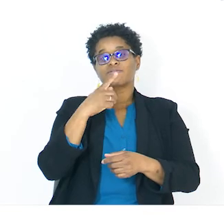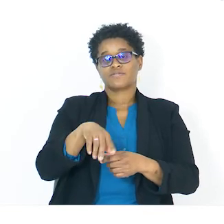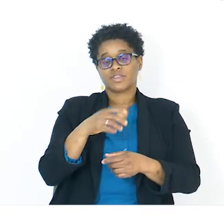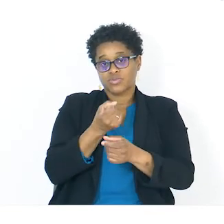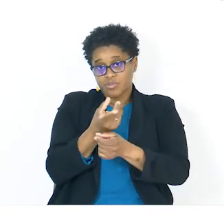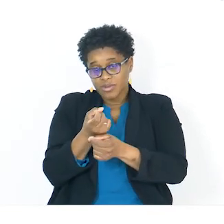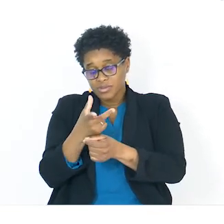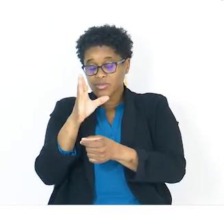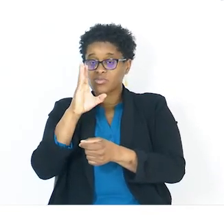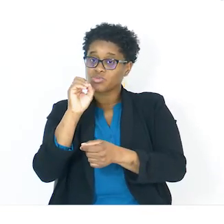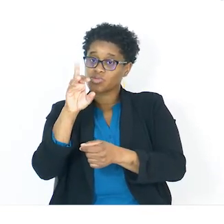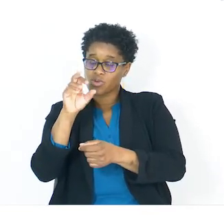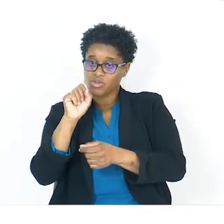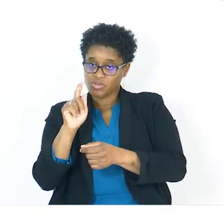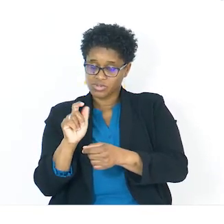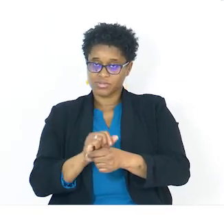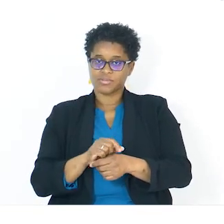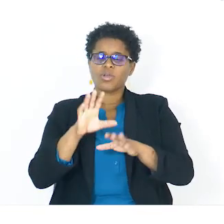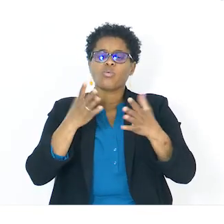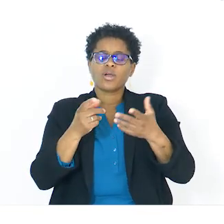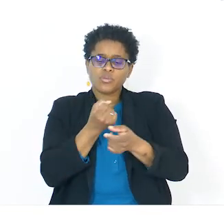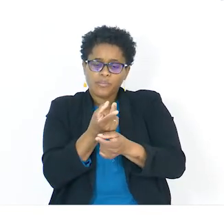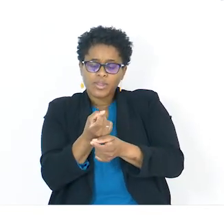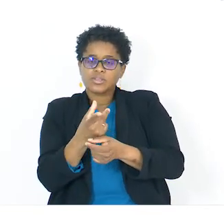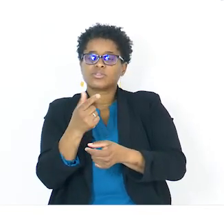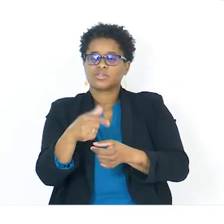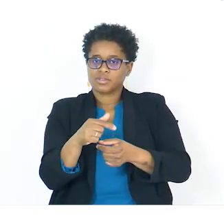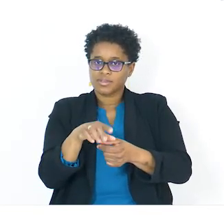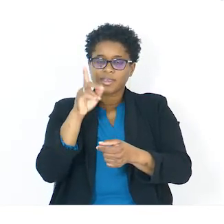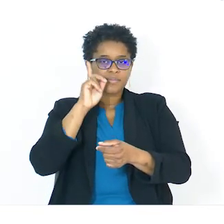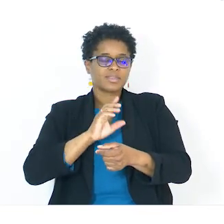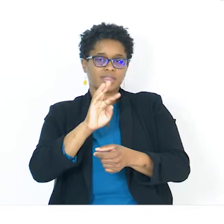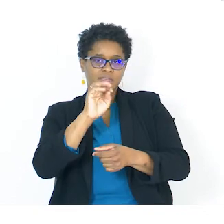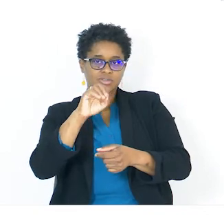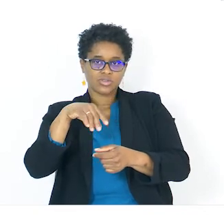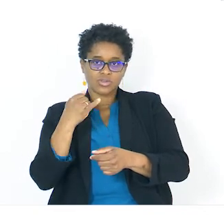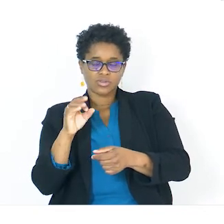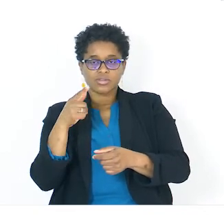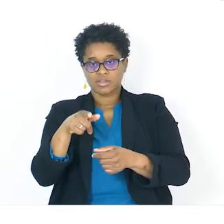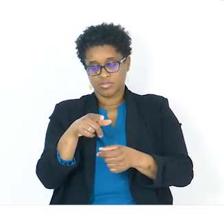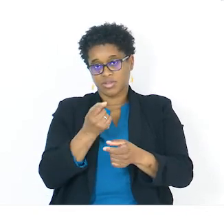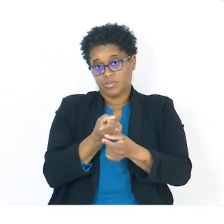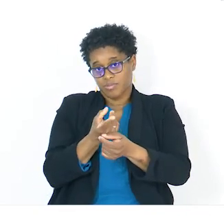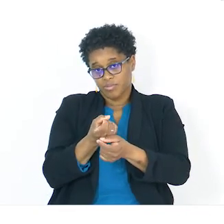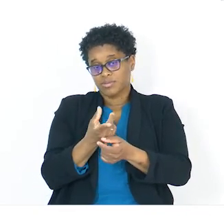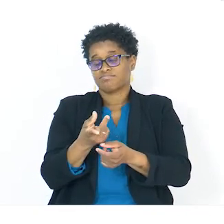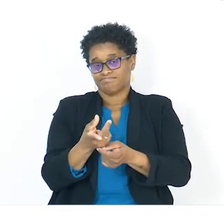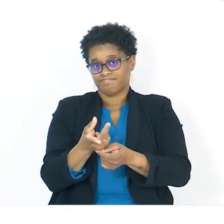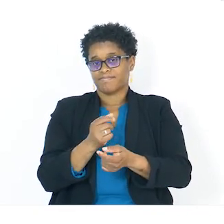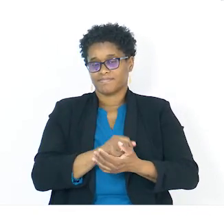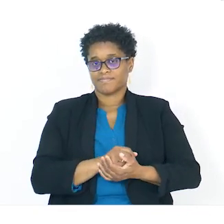dos berlindes do Jorge. Quantos berlindes tem a Sónia? Temos aqui os